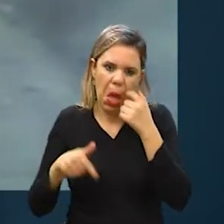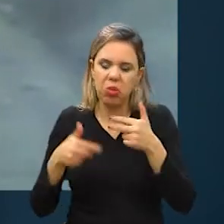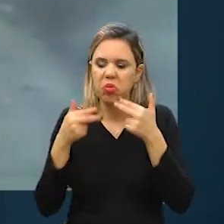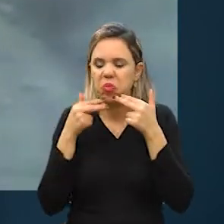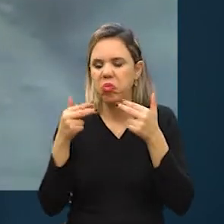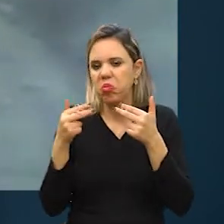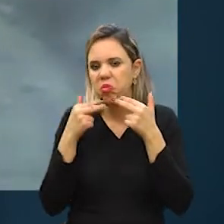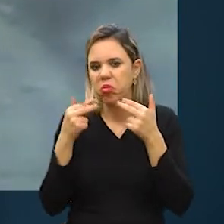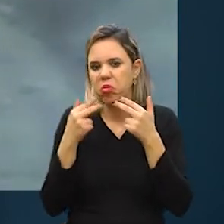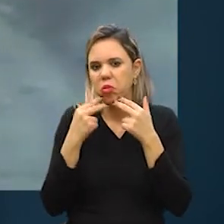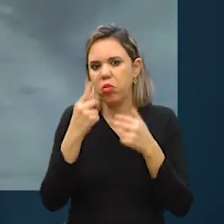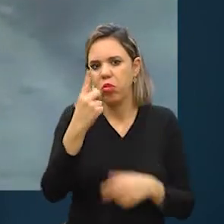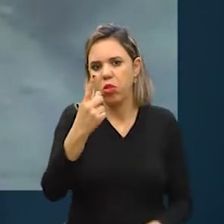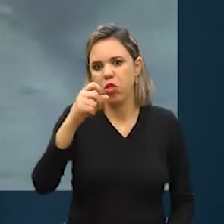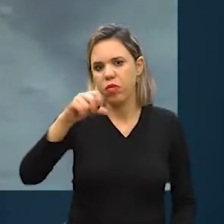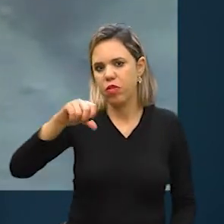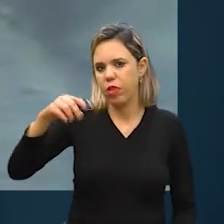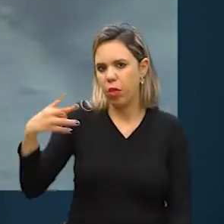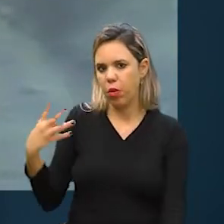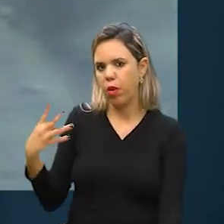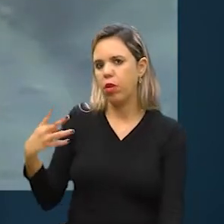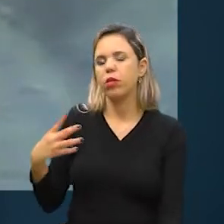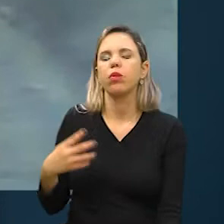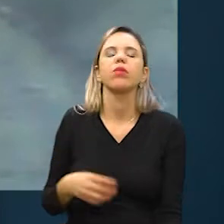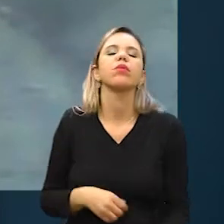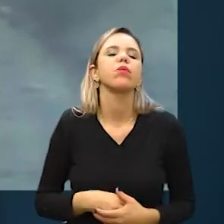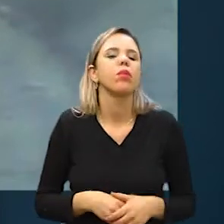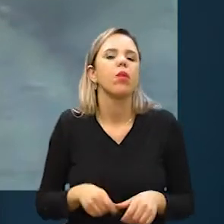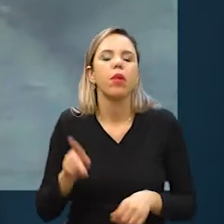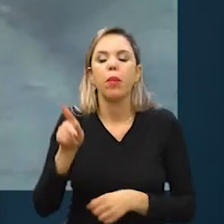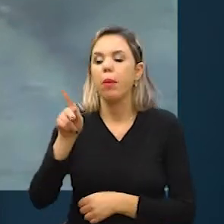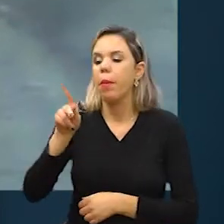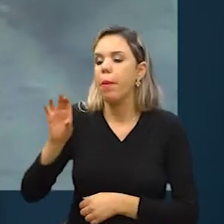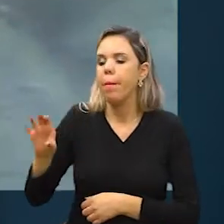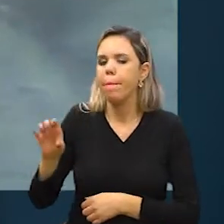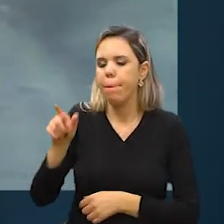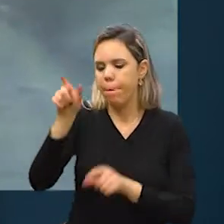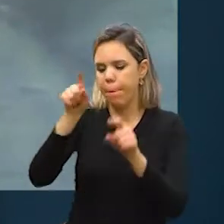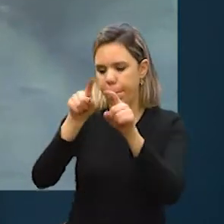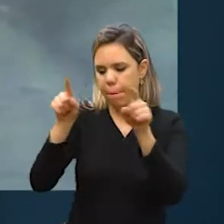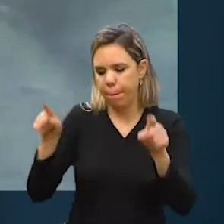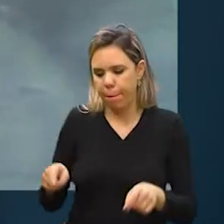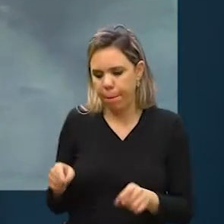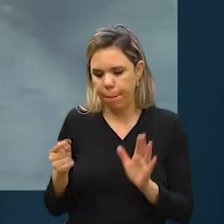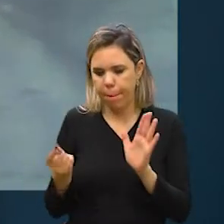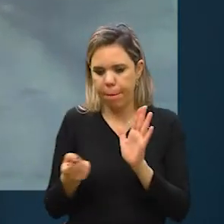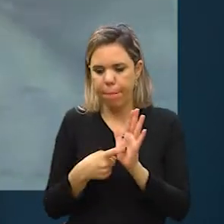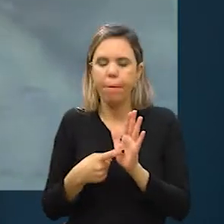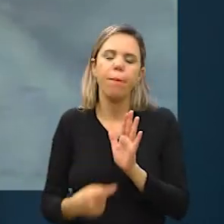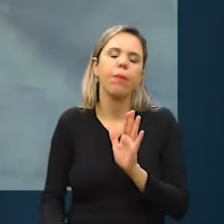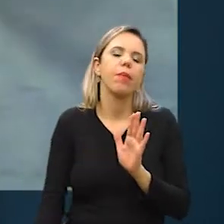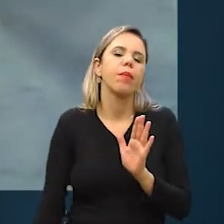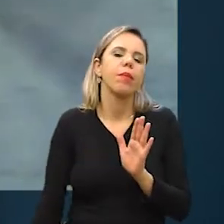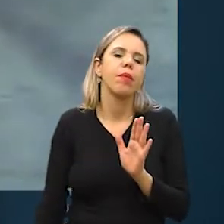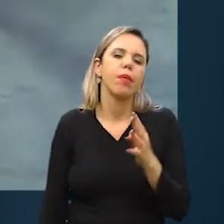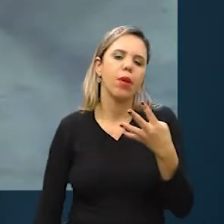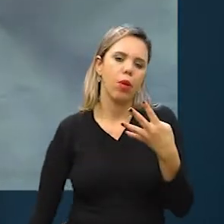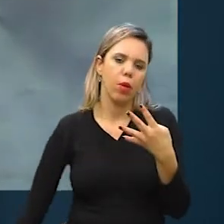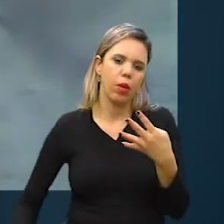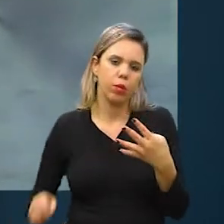E era uma novidade, em 1994 a 95, o PC, o personal computer, um computador,